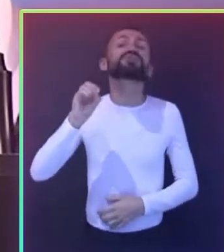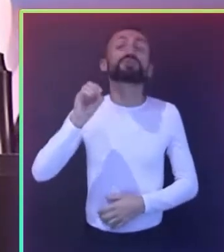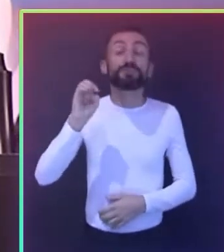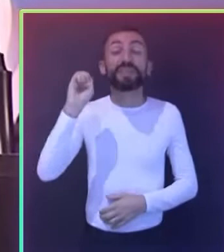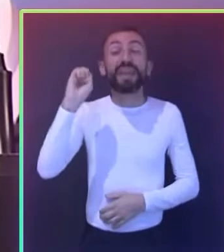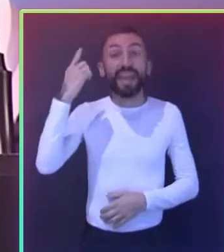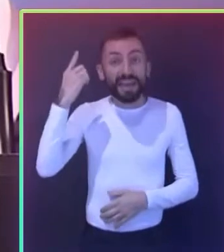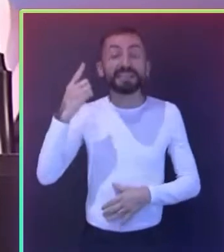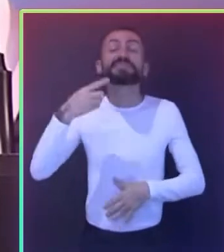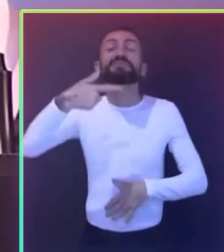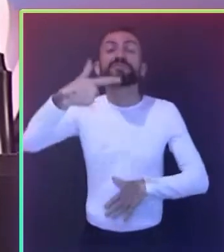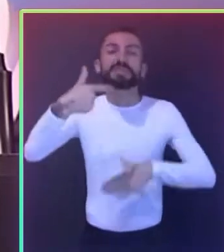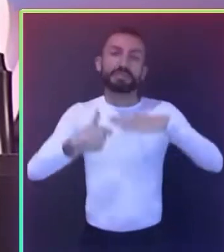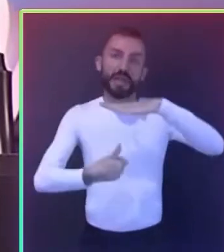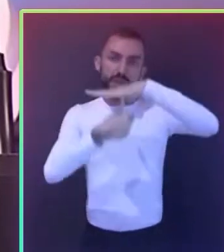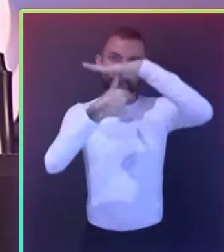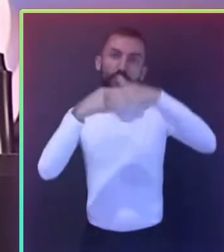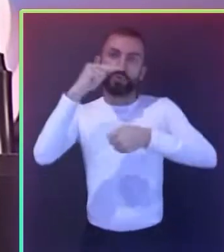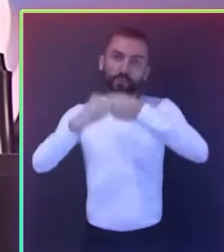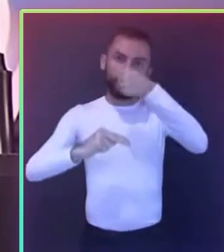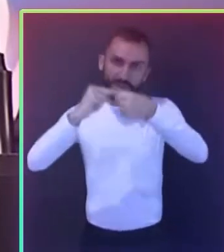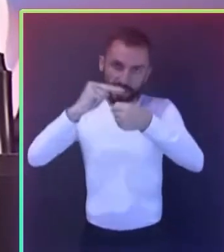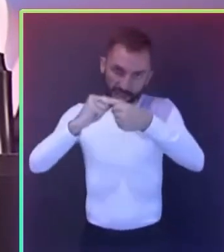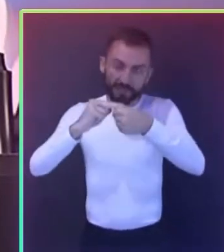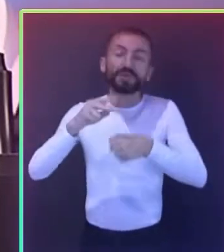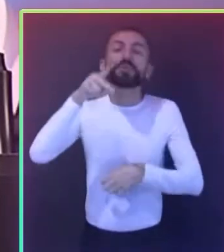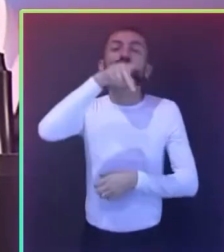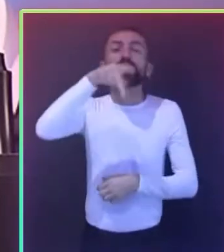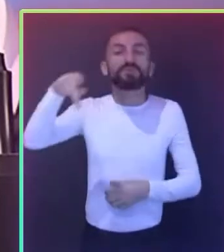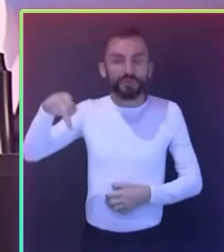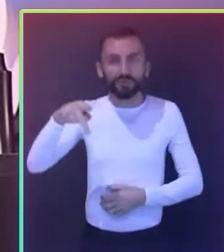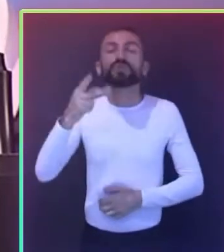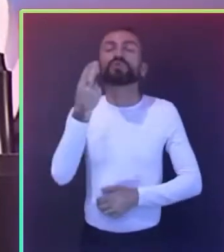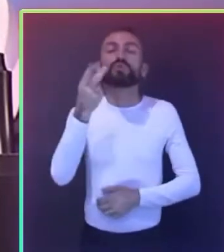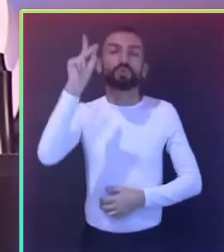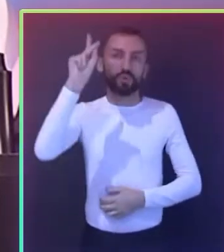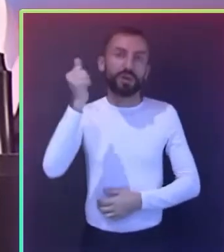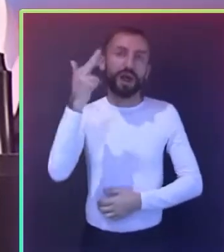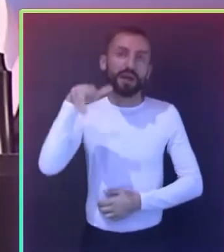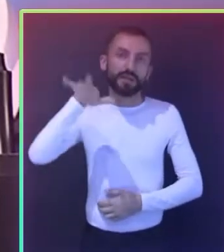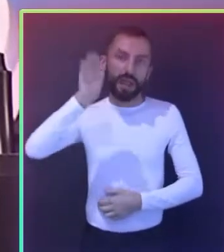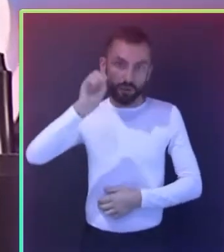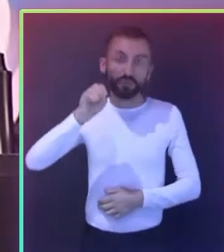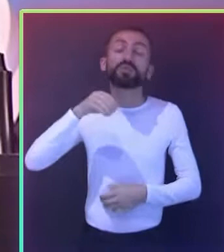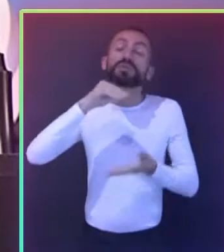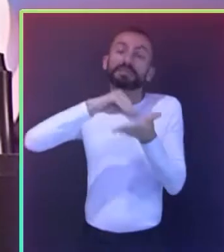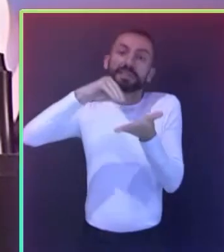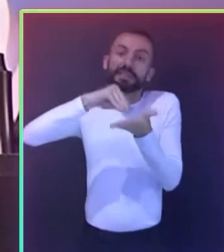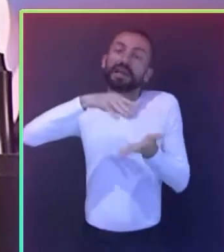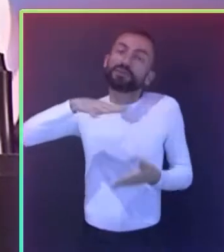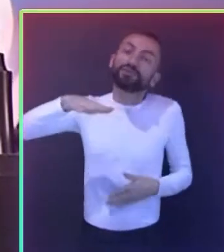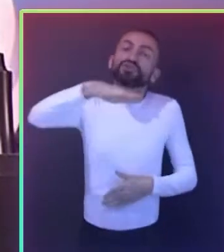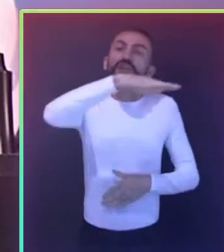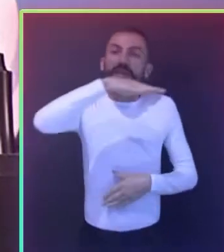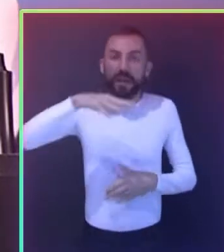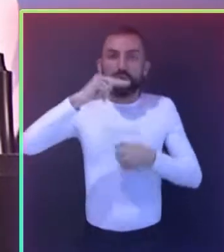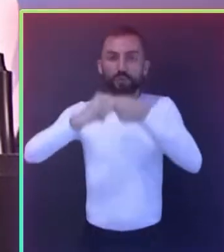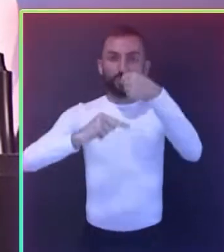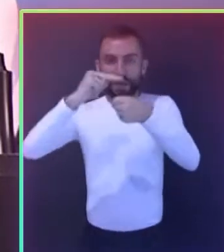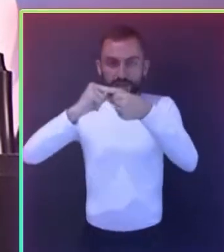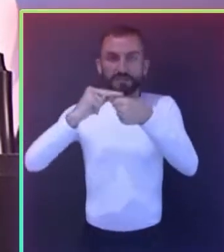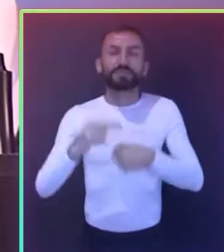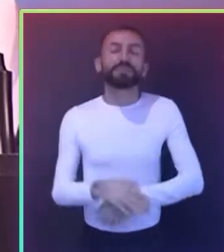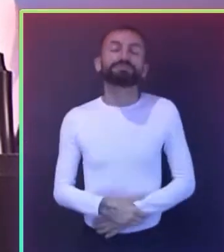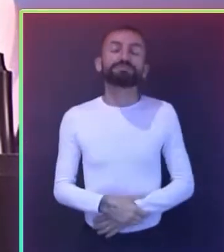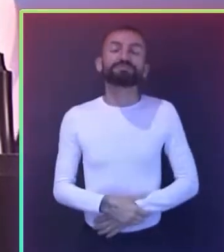ex-vice reitor da Unesp Professor Doutor Arnaldo com cortina secretário-geral da Unesp